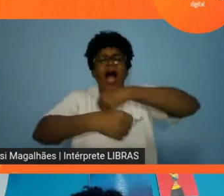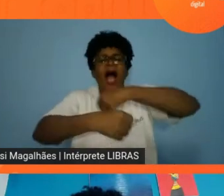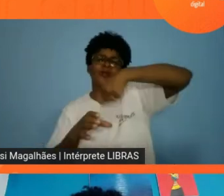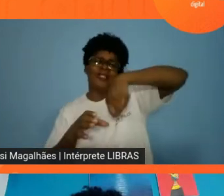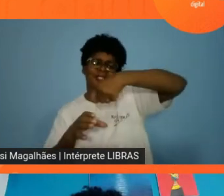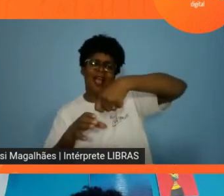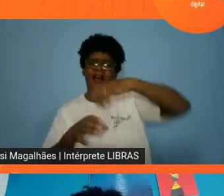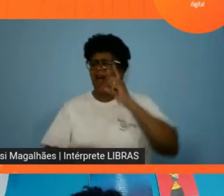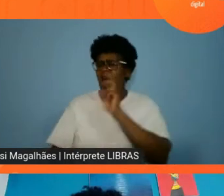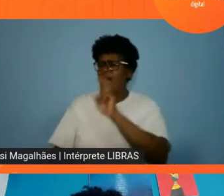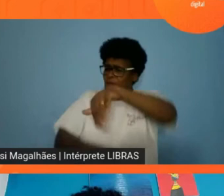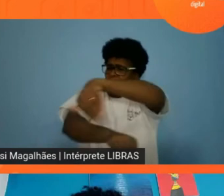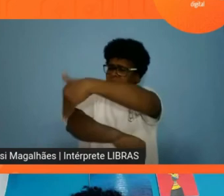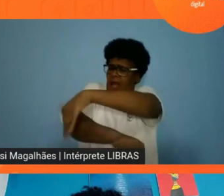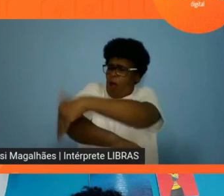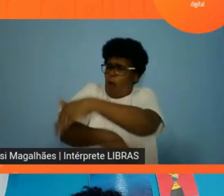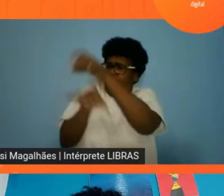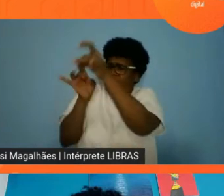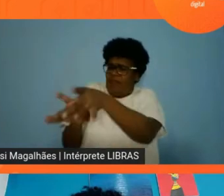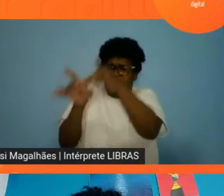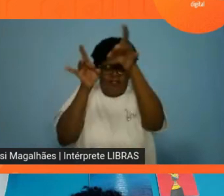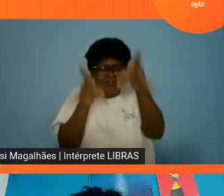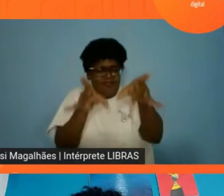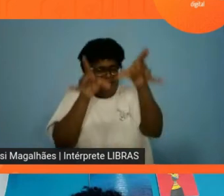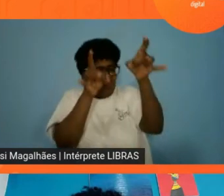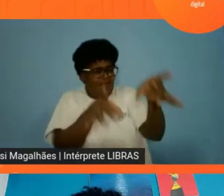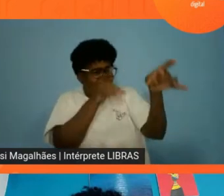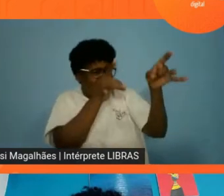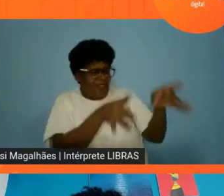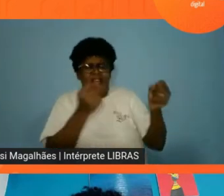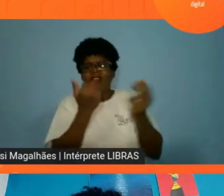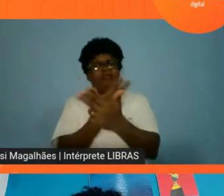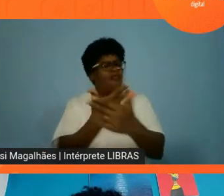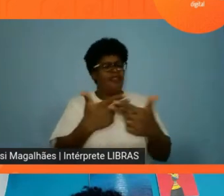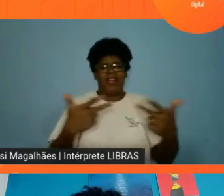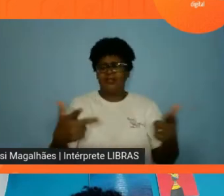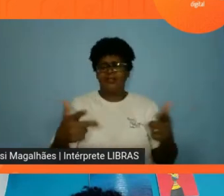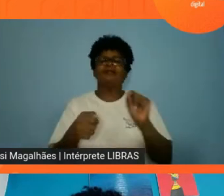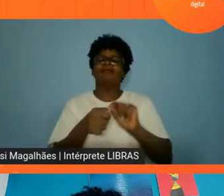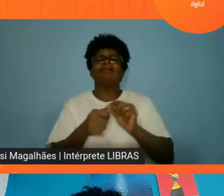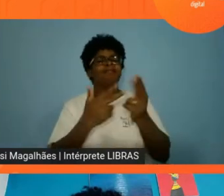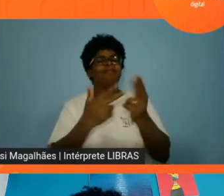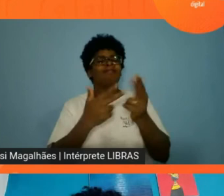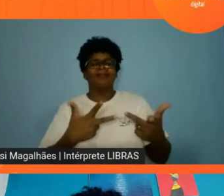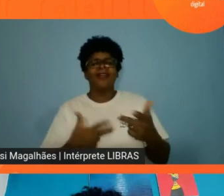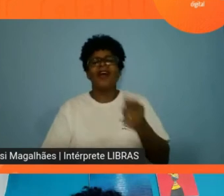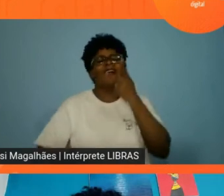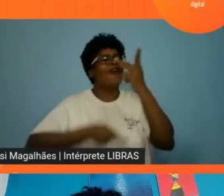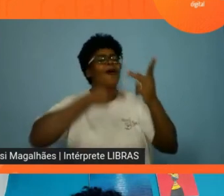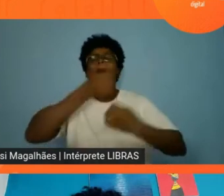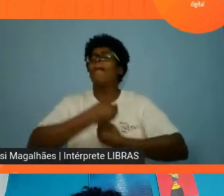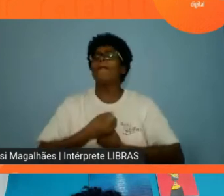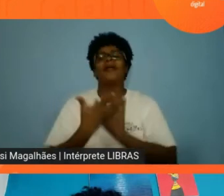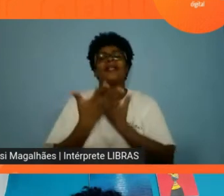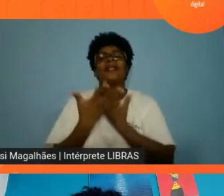passarem na rua vendendo quitutes, pamonhas, né, todas as coisas com a poesia, com